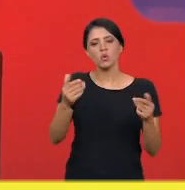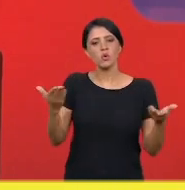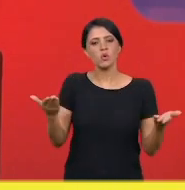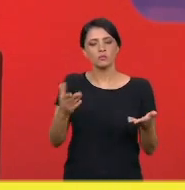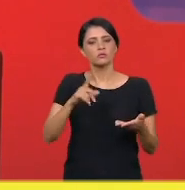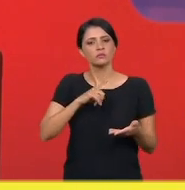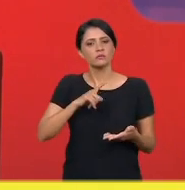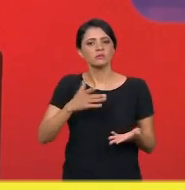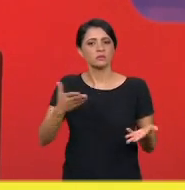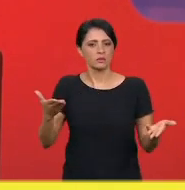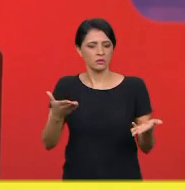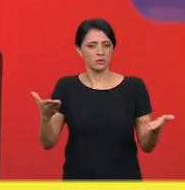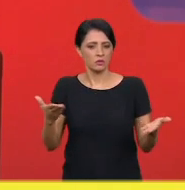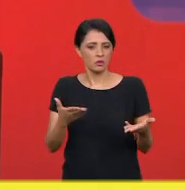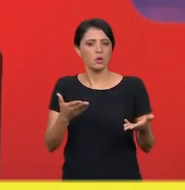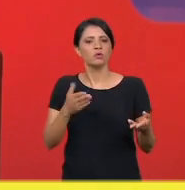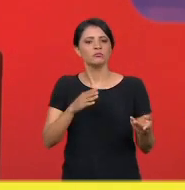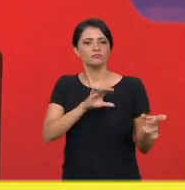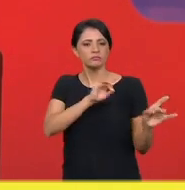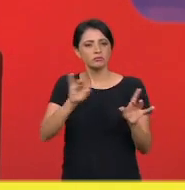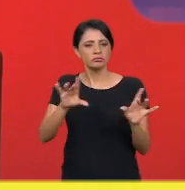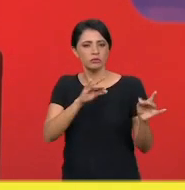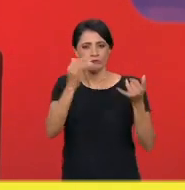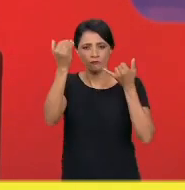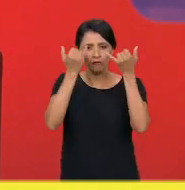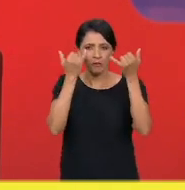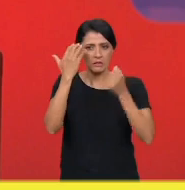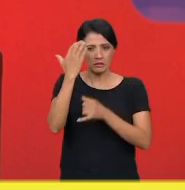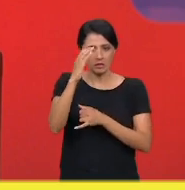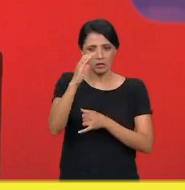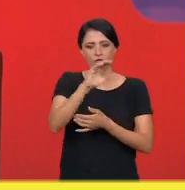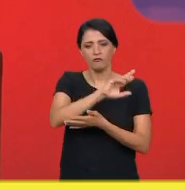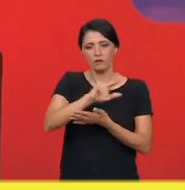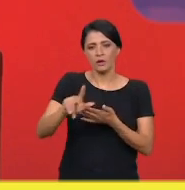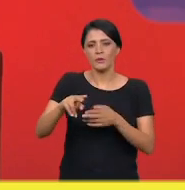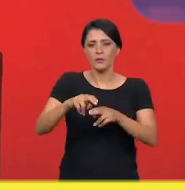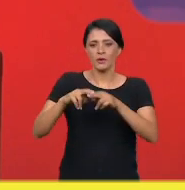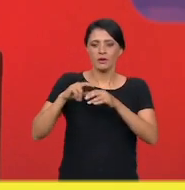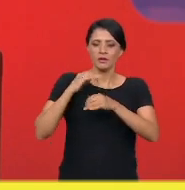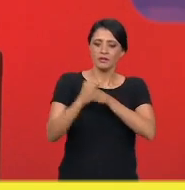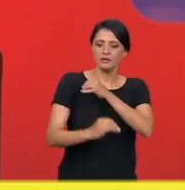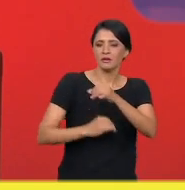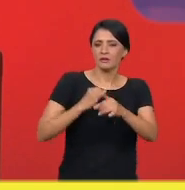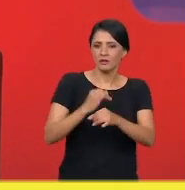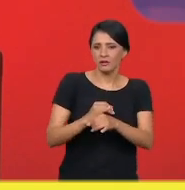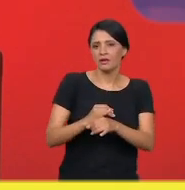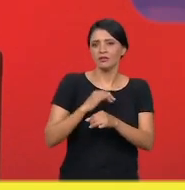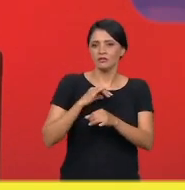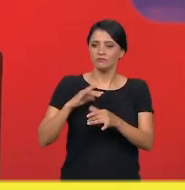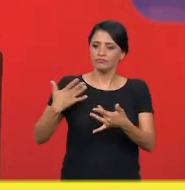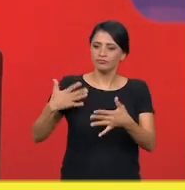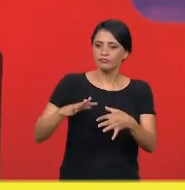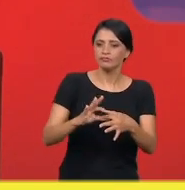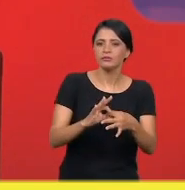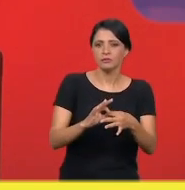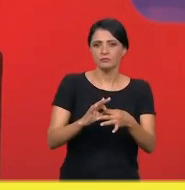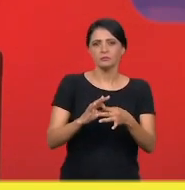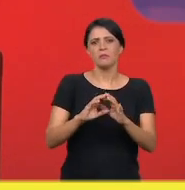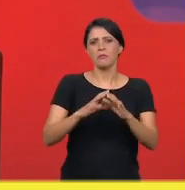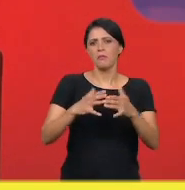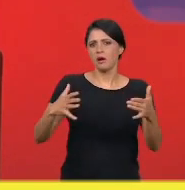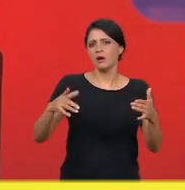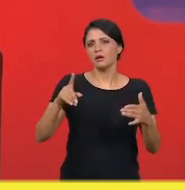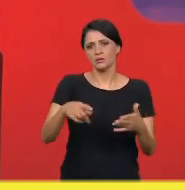hoje um compartilhamento de informações científicas mesmo, por conta da internet, da conectividade, né? Muito grande.